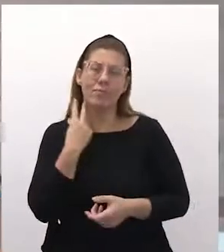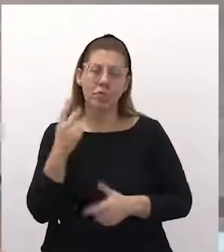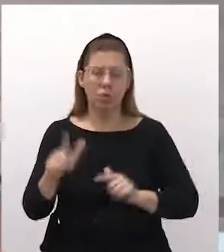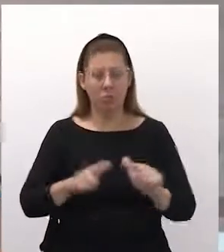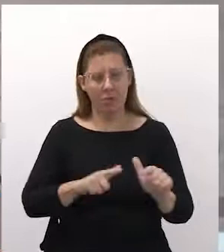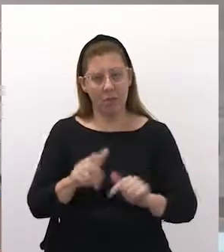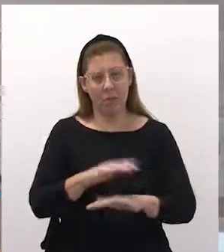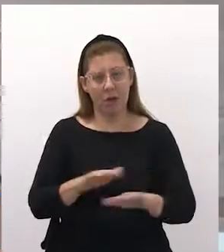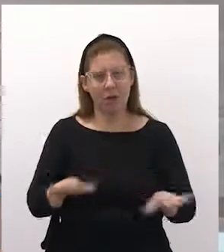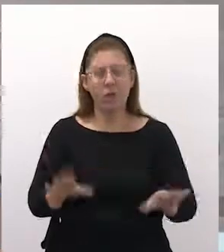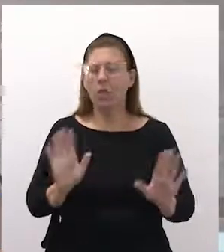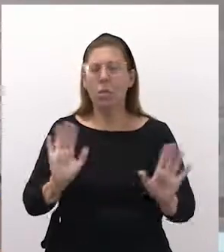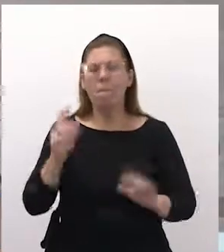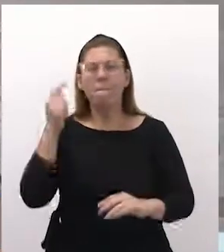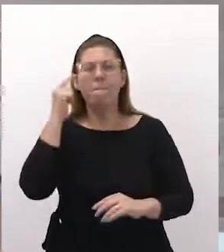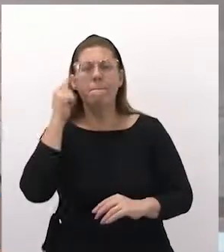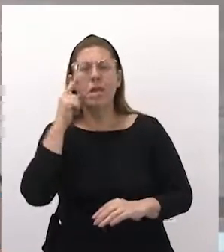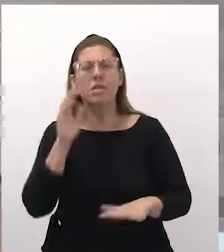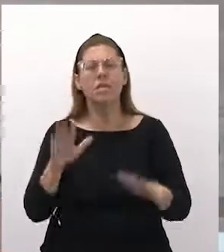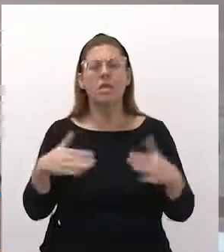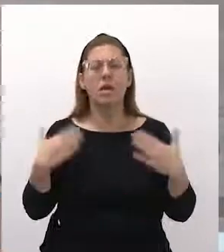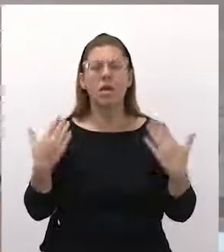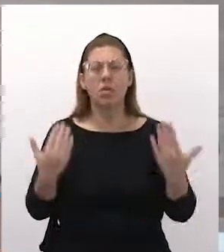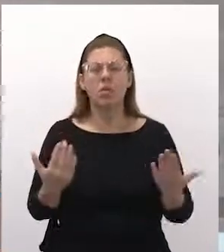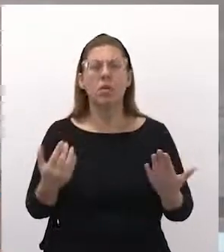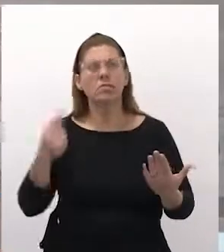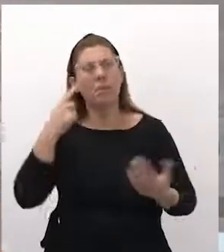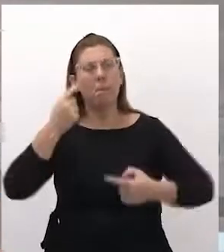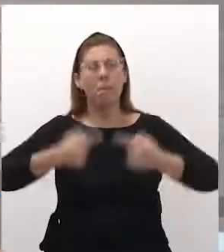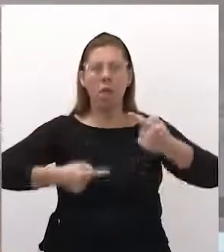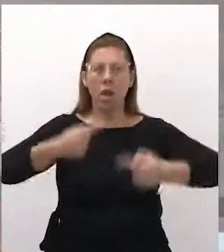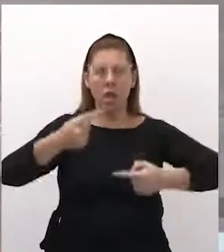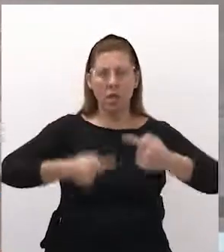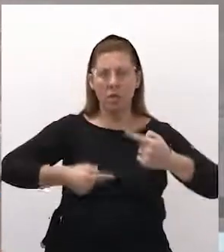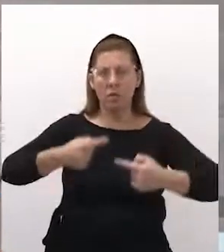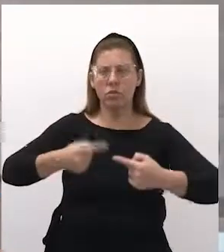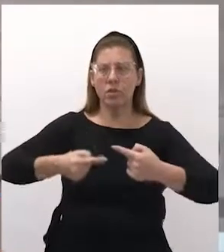que não são pensados quando a gente pensa nas políticas